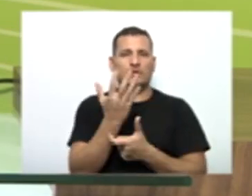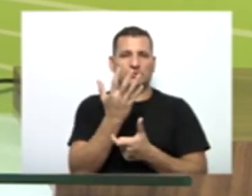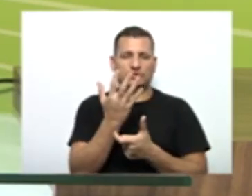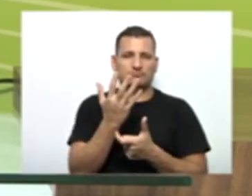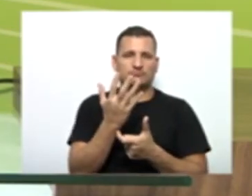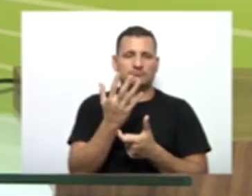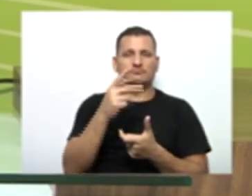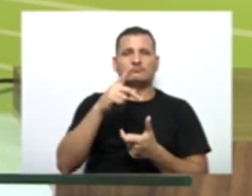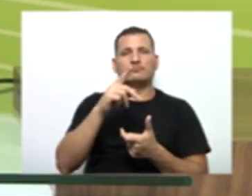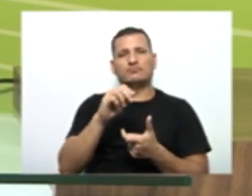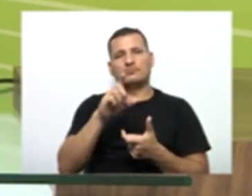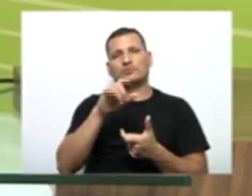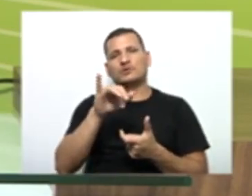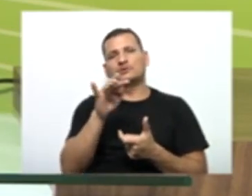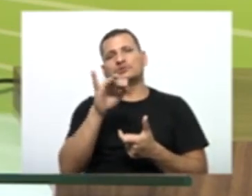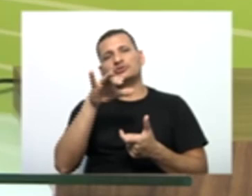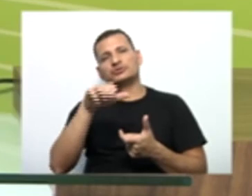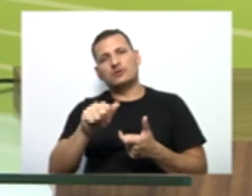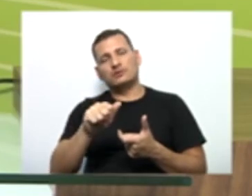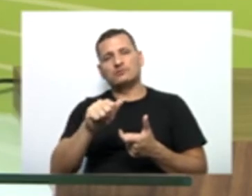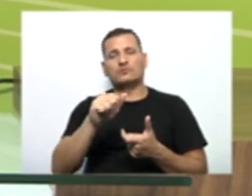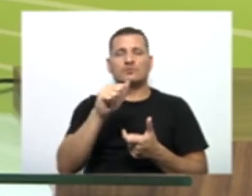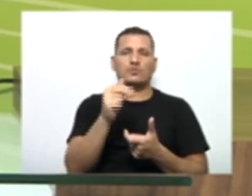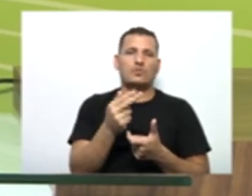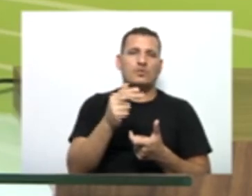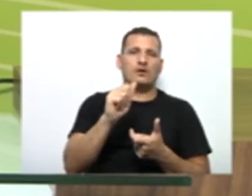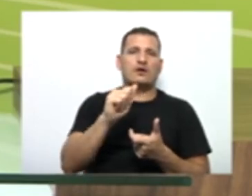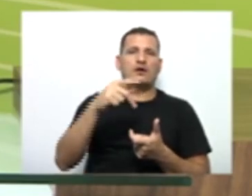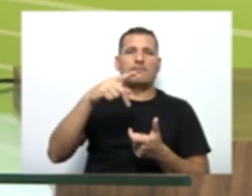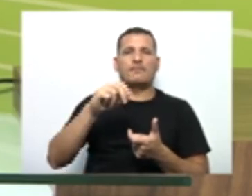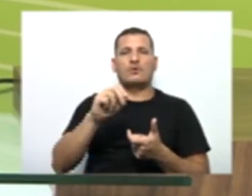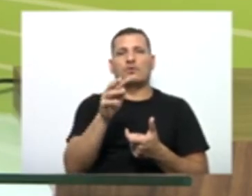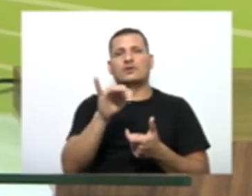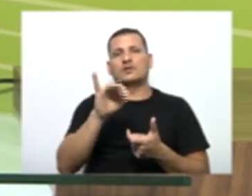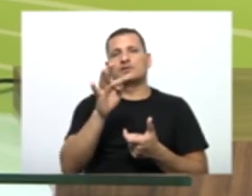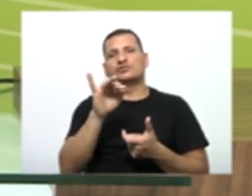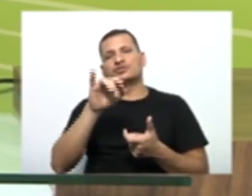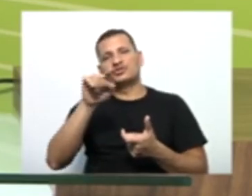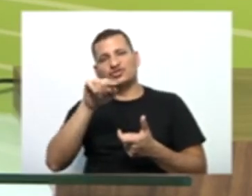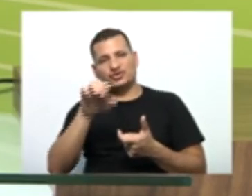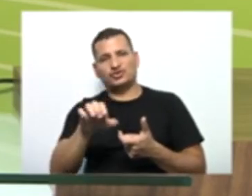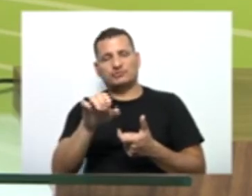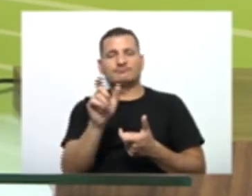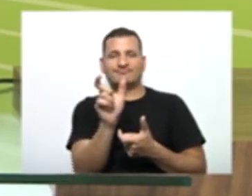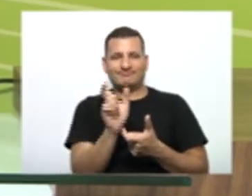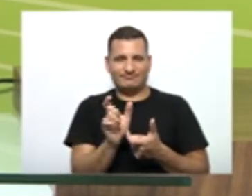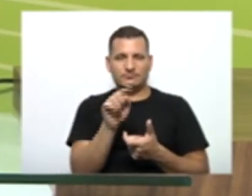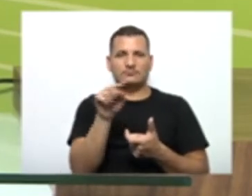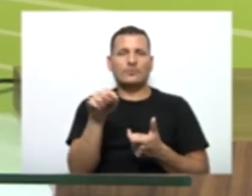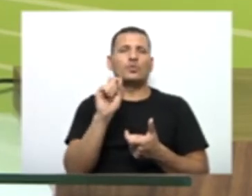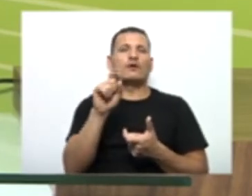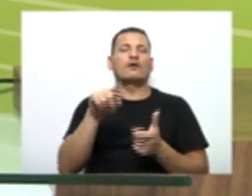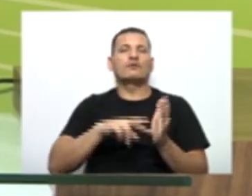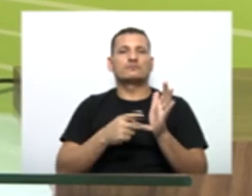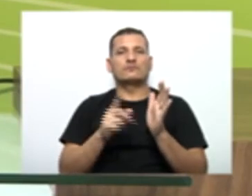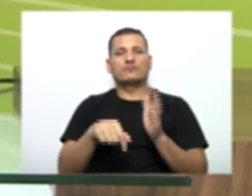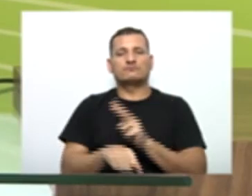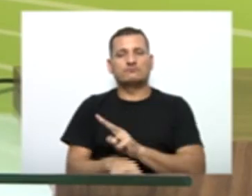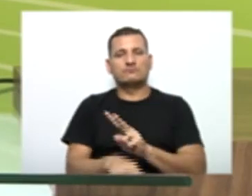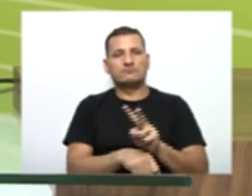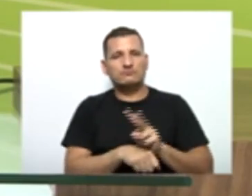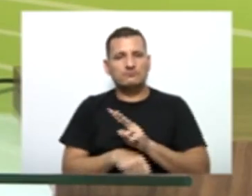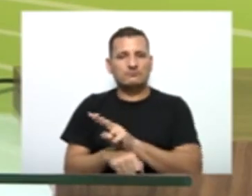a politize, está diretamente ligada a essa ideia de cuidar da cidade, cuidar